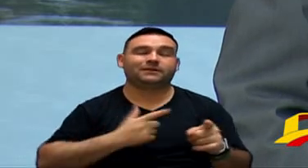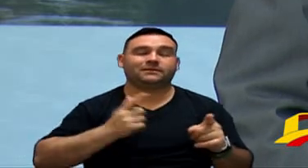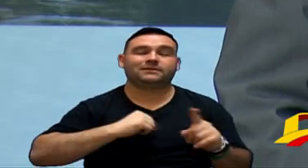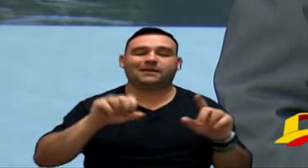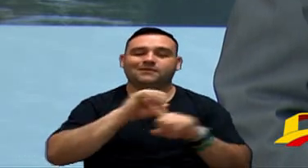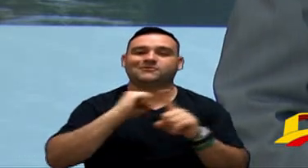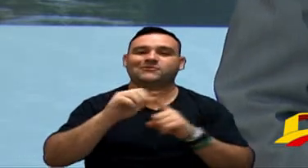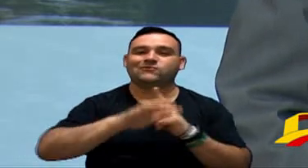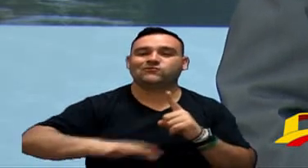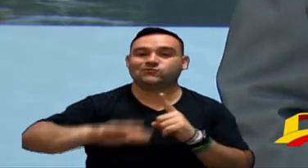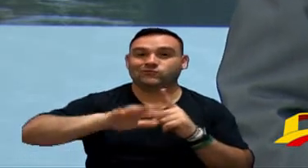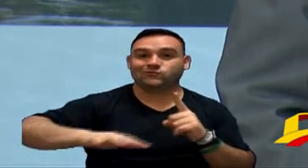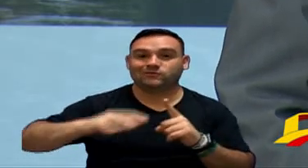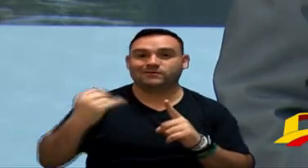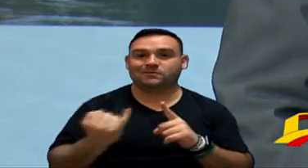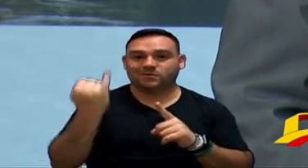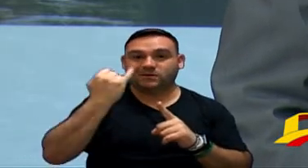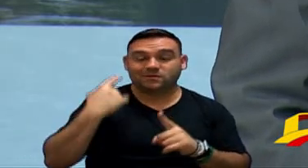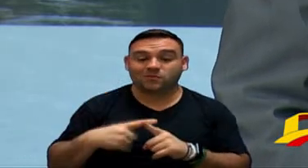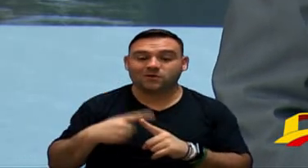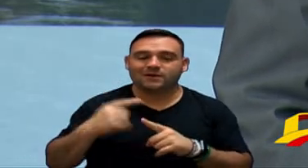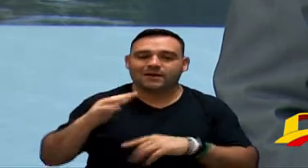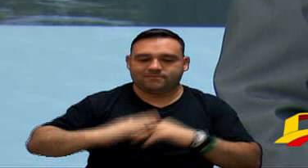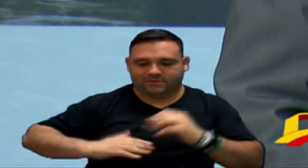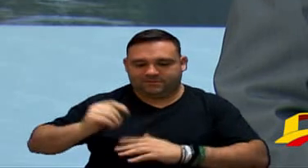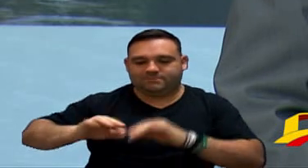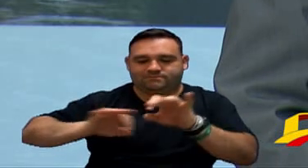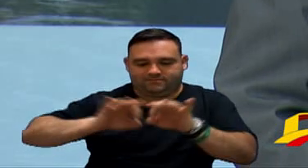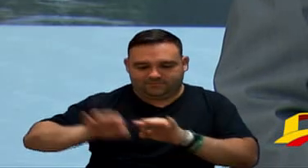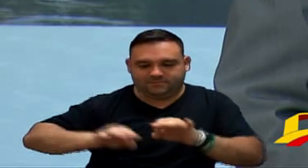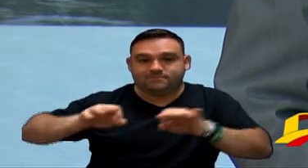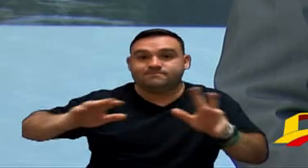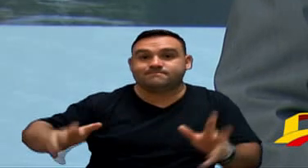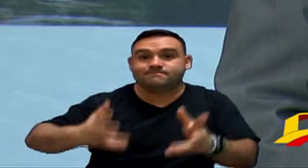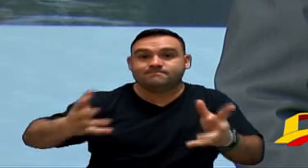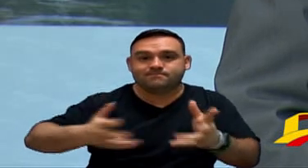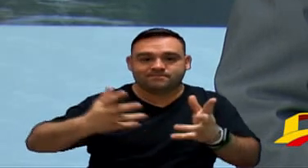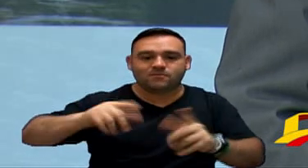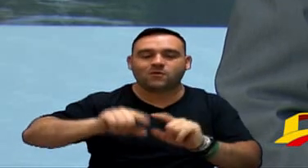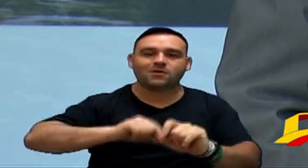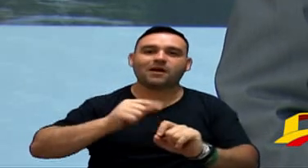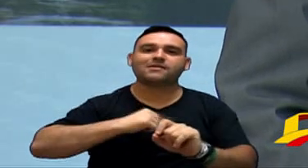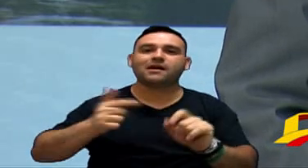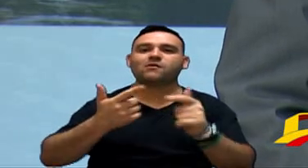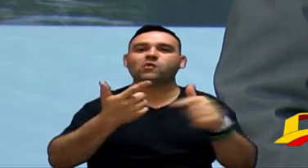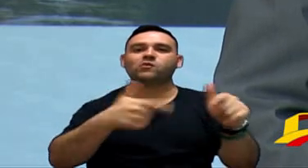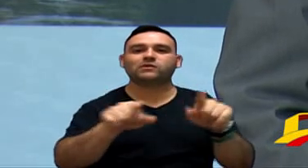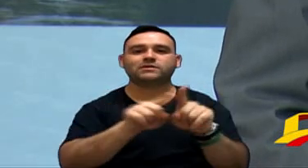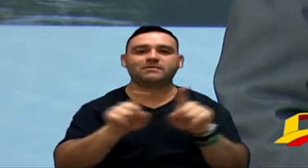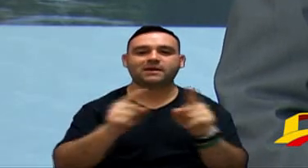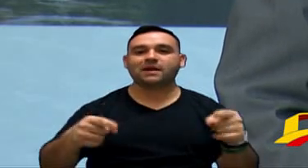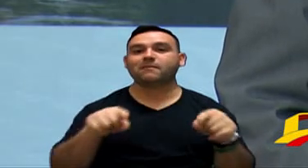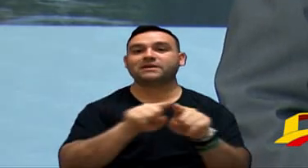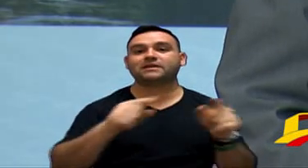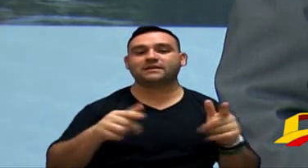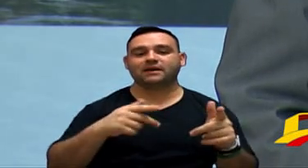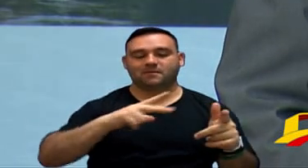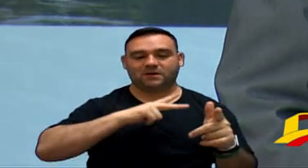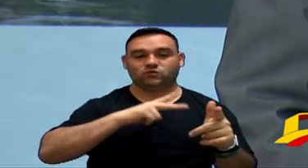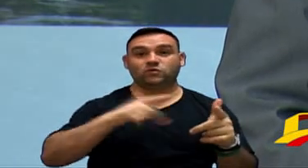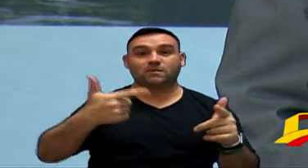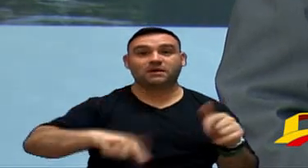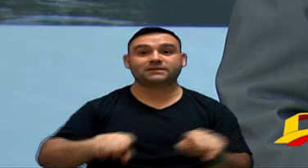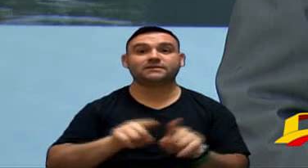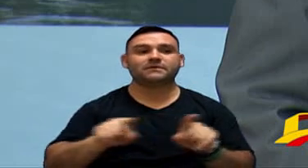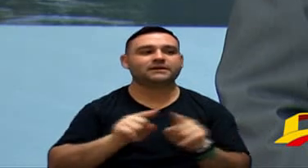civil Olha que importante elaborar e desenvolver fomentar Por meios próprios ou através de parceria junto a particulares